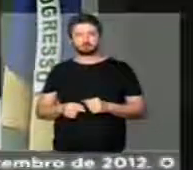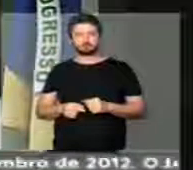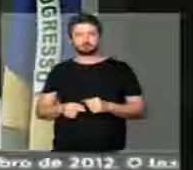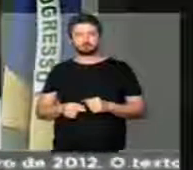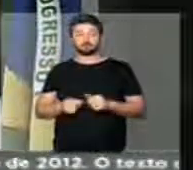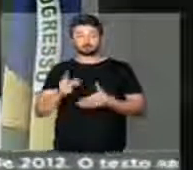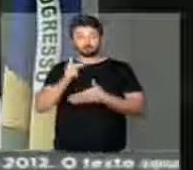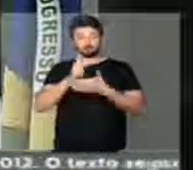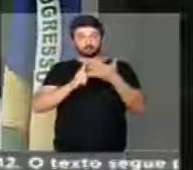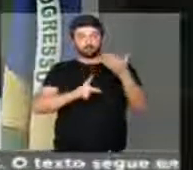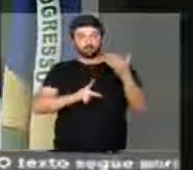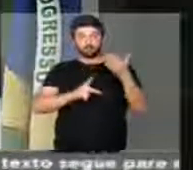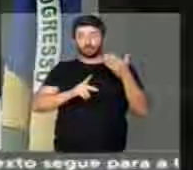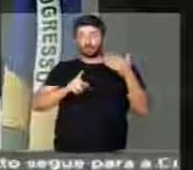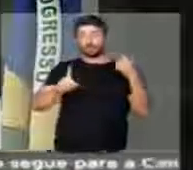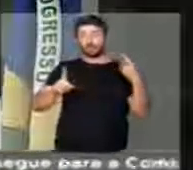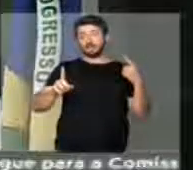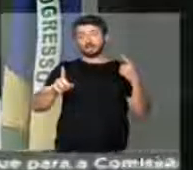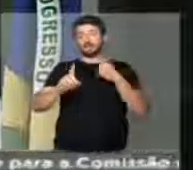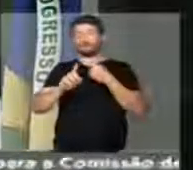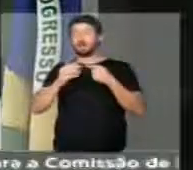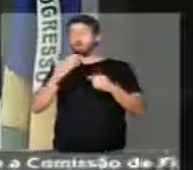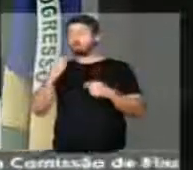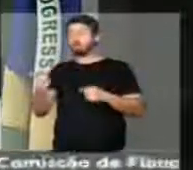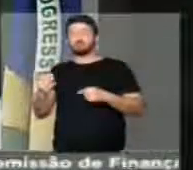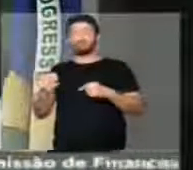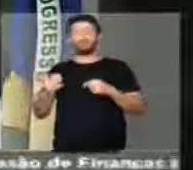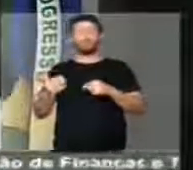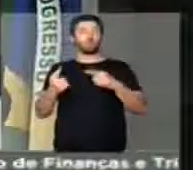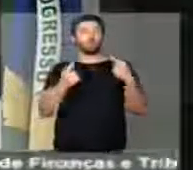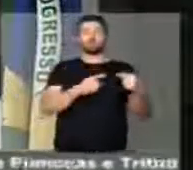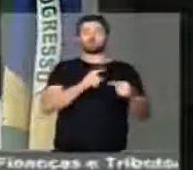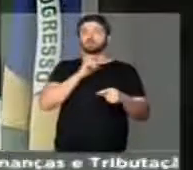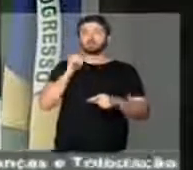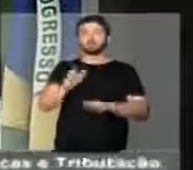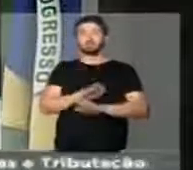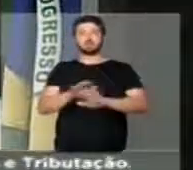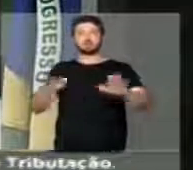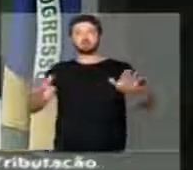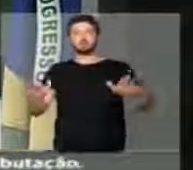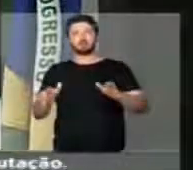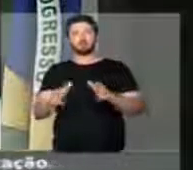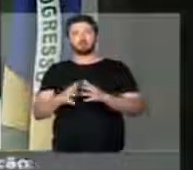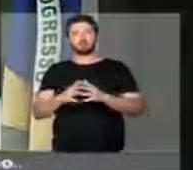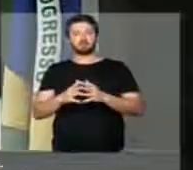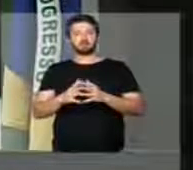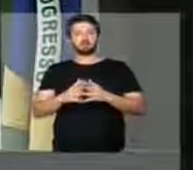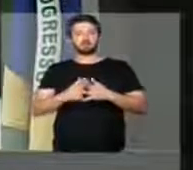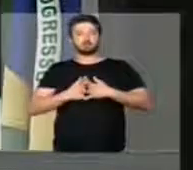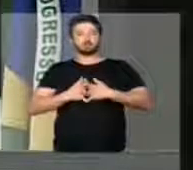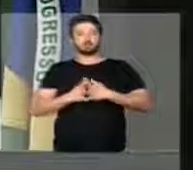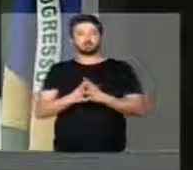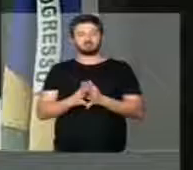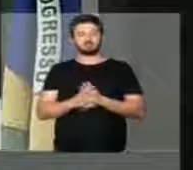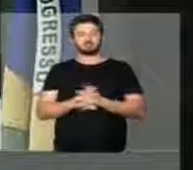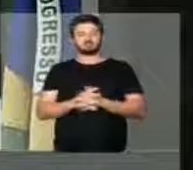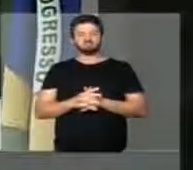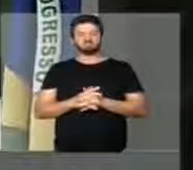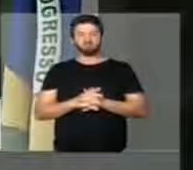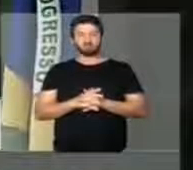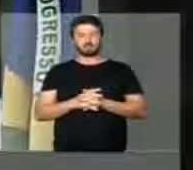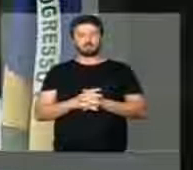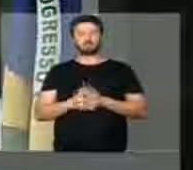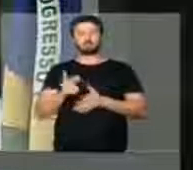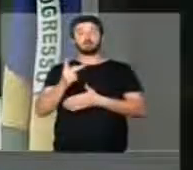O projeto não atingia nem para beneficiar, nem para prejudicar o senhor Eduardo Cunha. O que